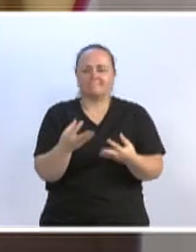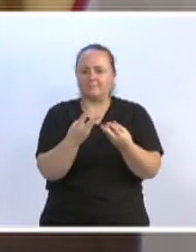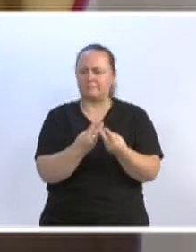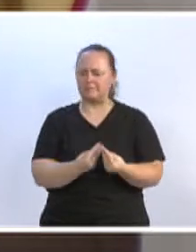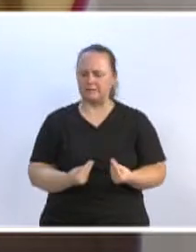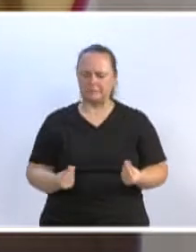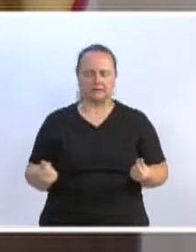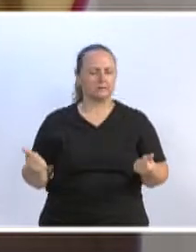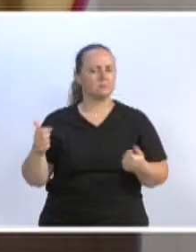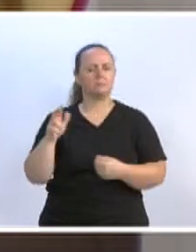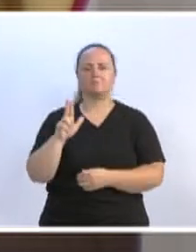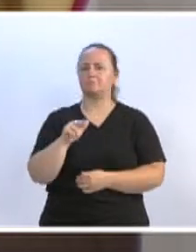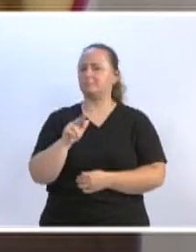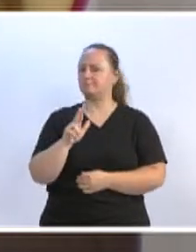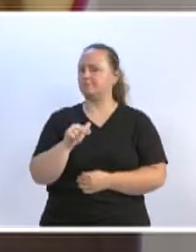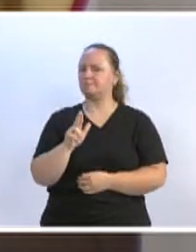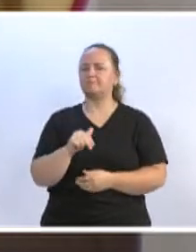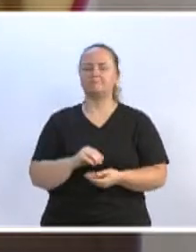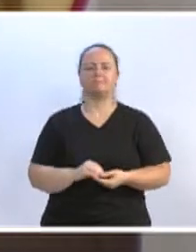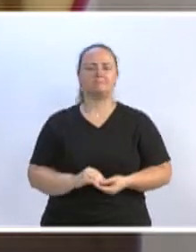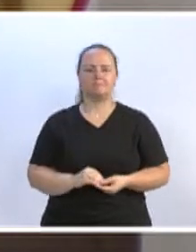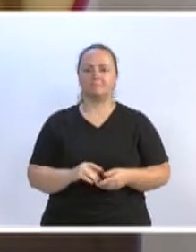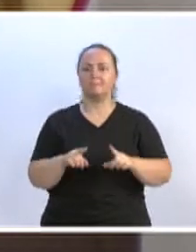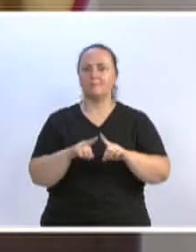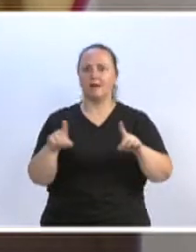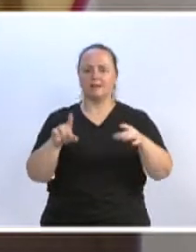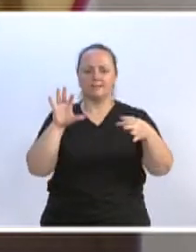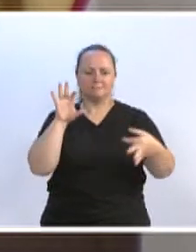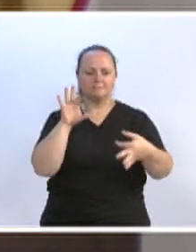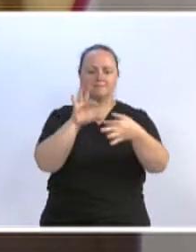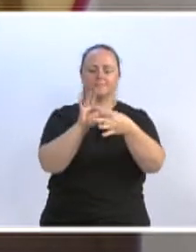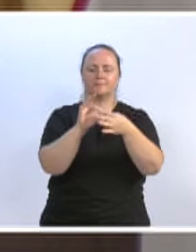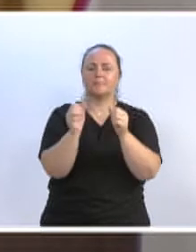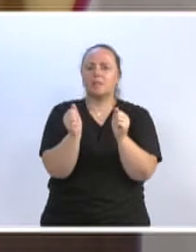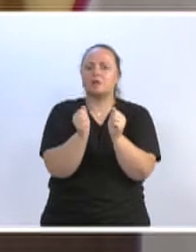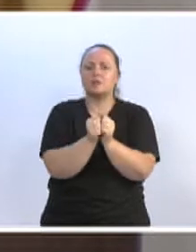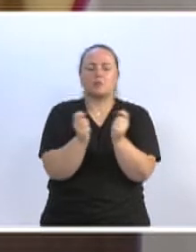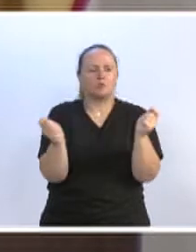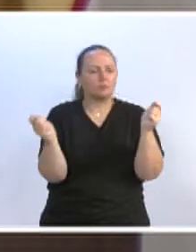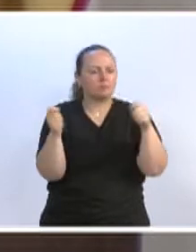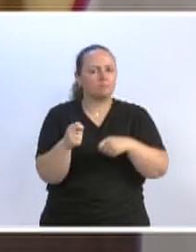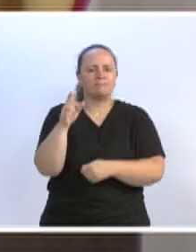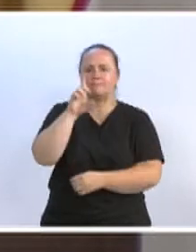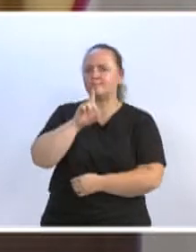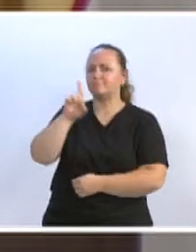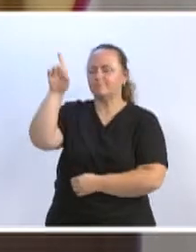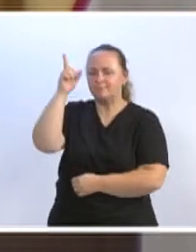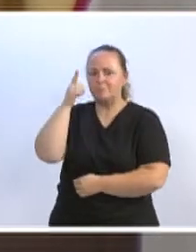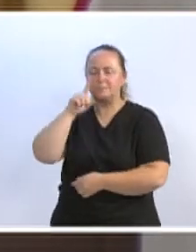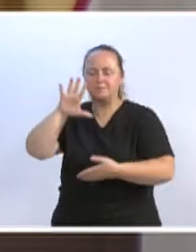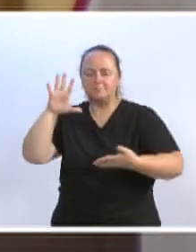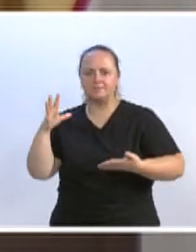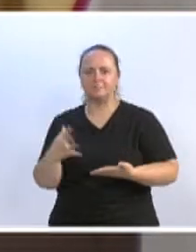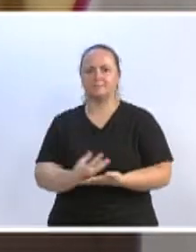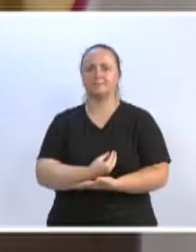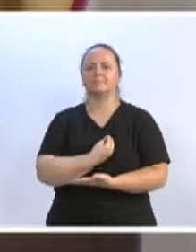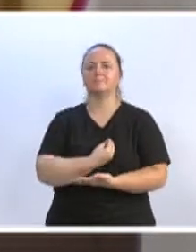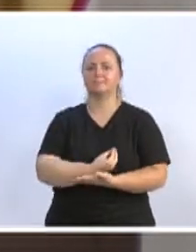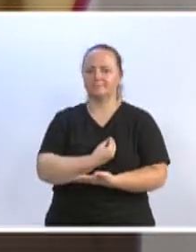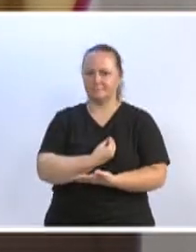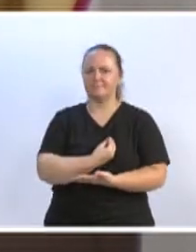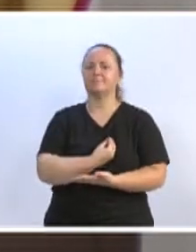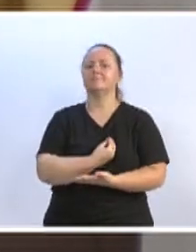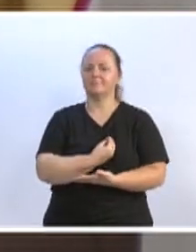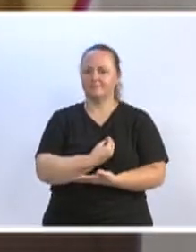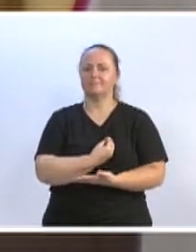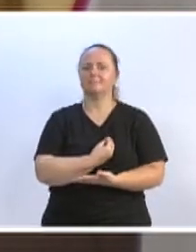e se perderá no amor de Deus e na sua capacidade de salvar-nos. Salvar-nos quer dizer que a nossa vida seja